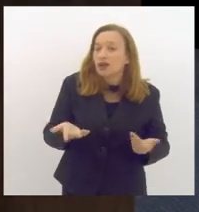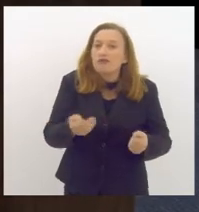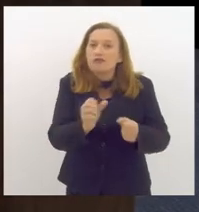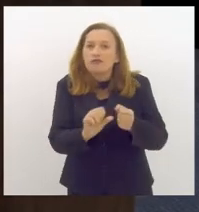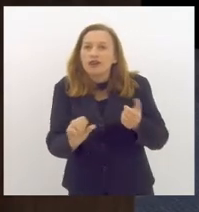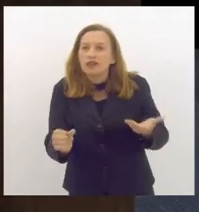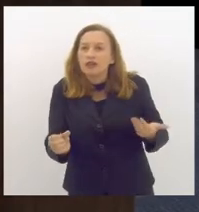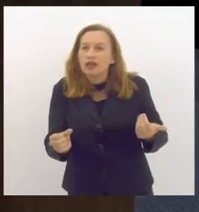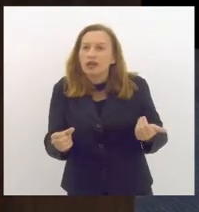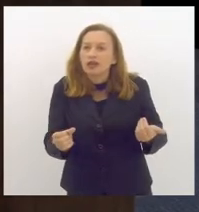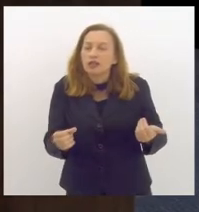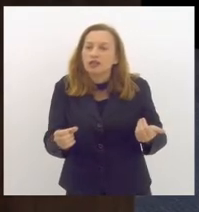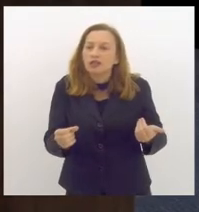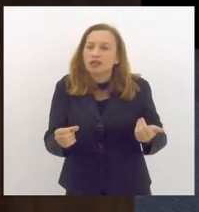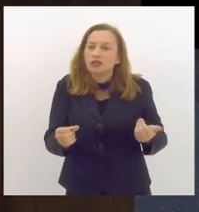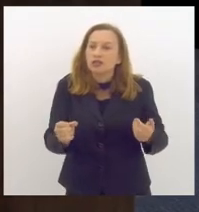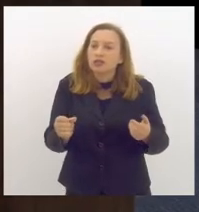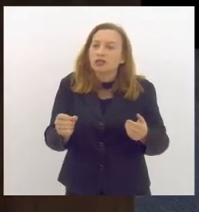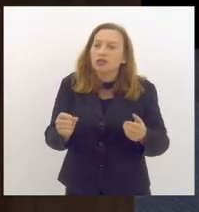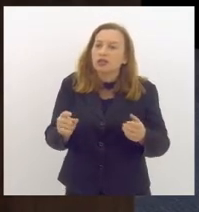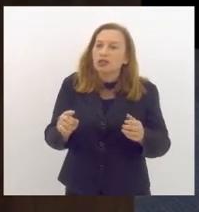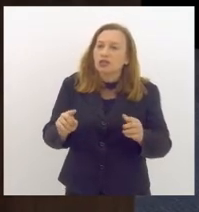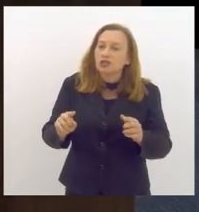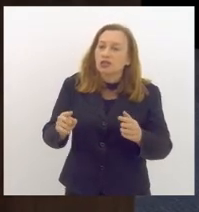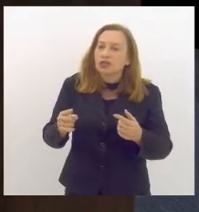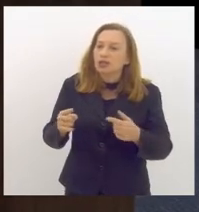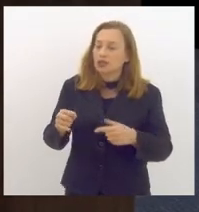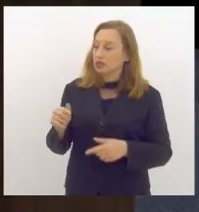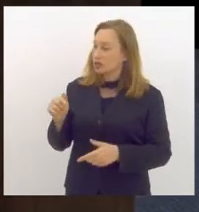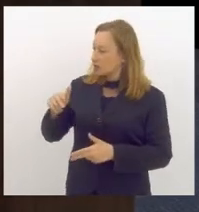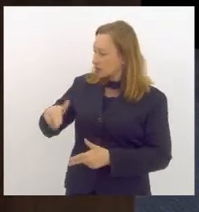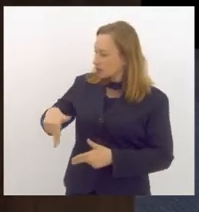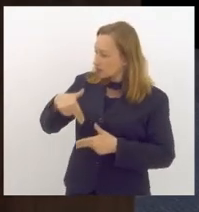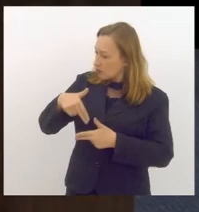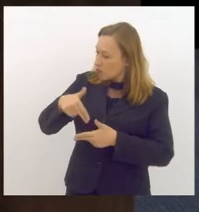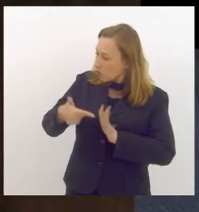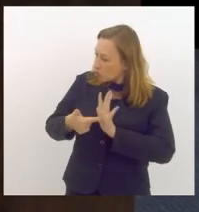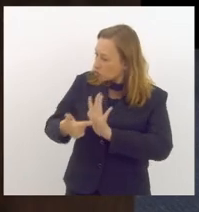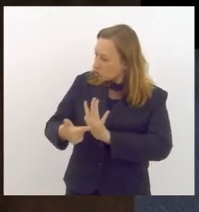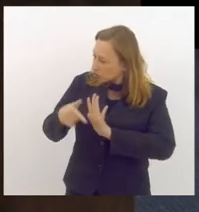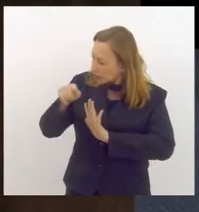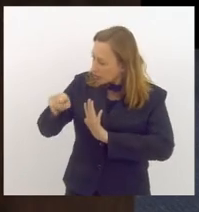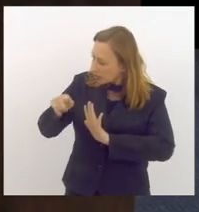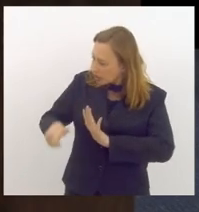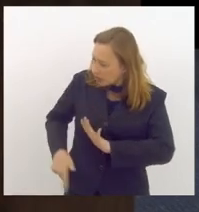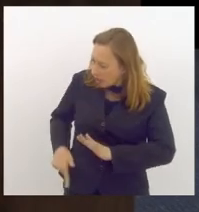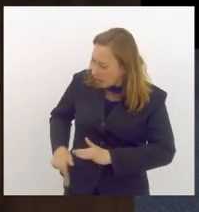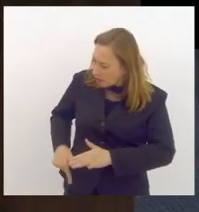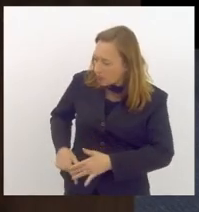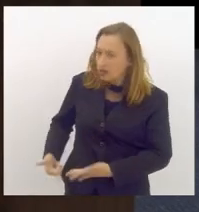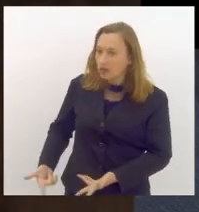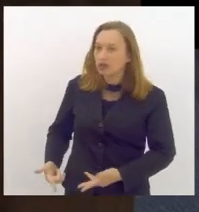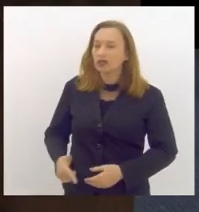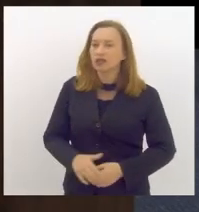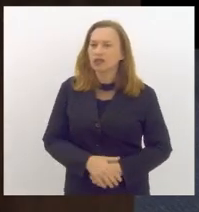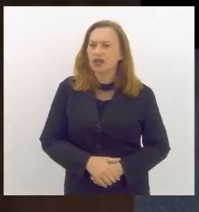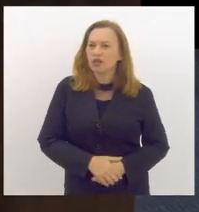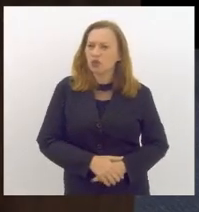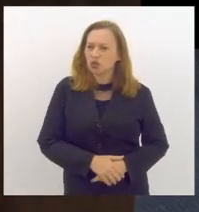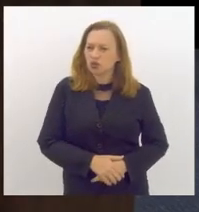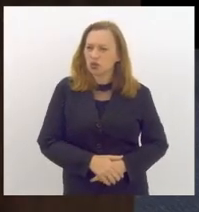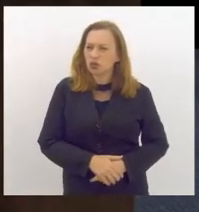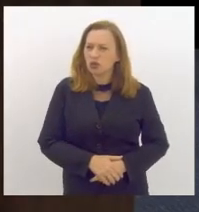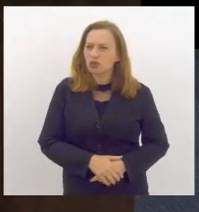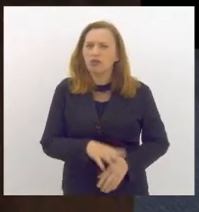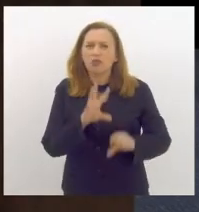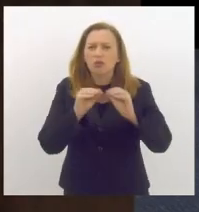fez arma em punho daí de onde Vossa Excelência está, para não só